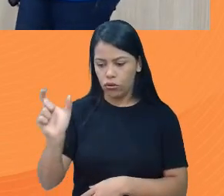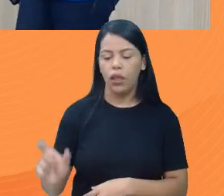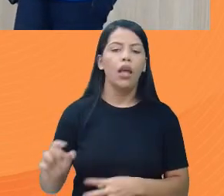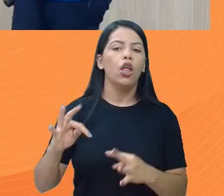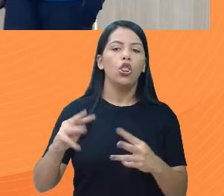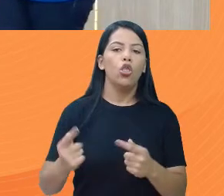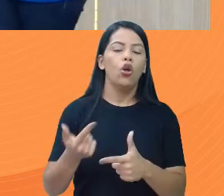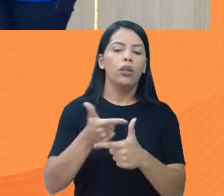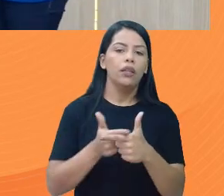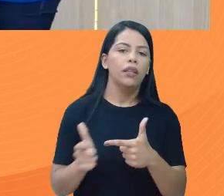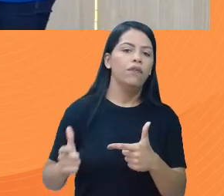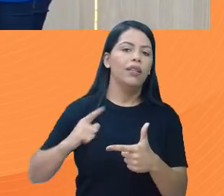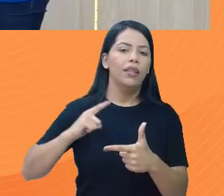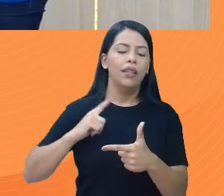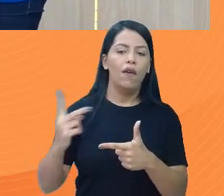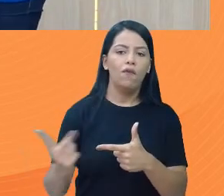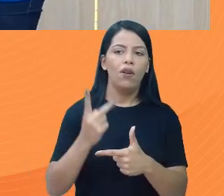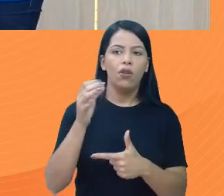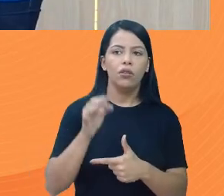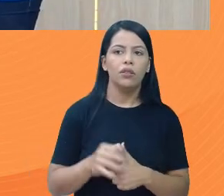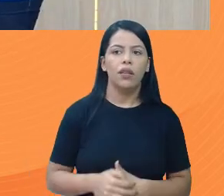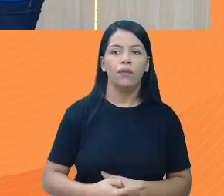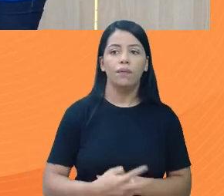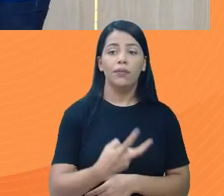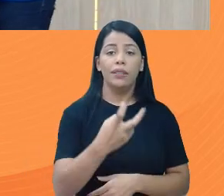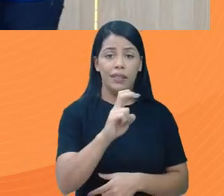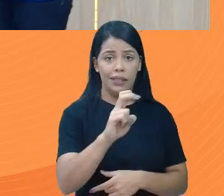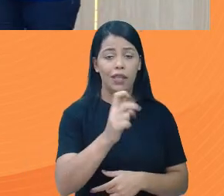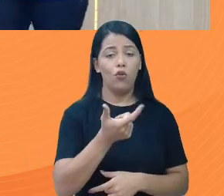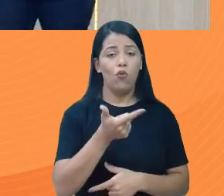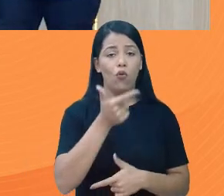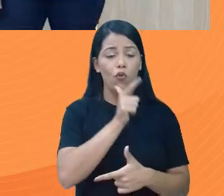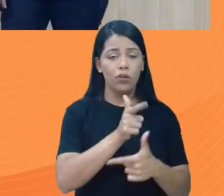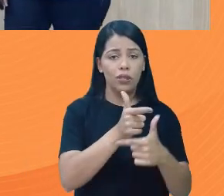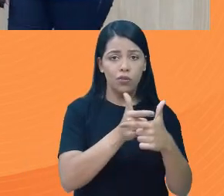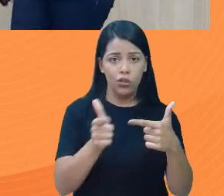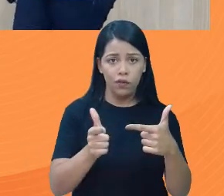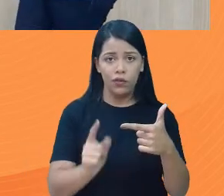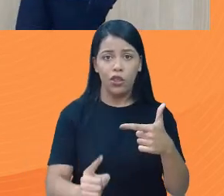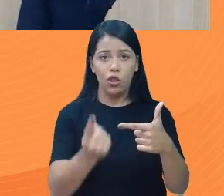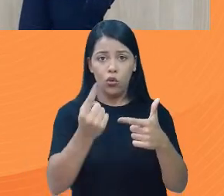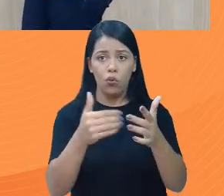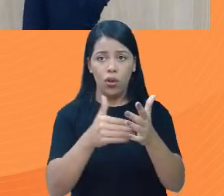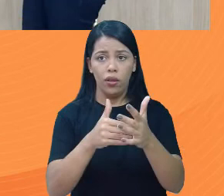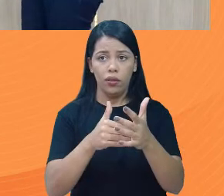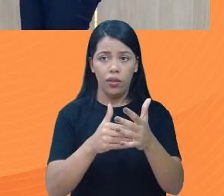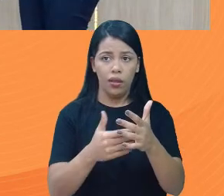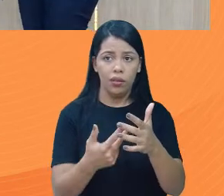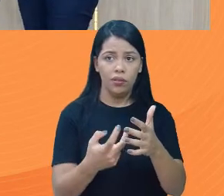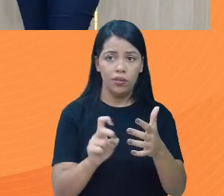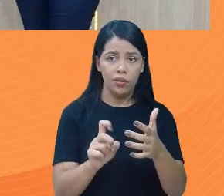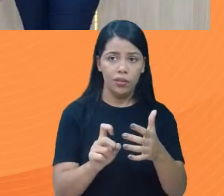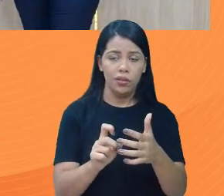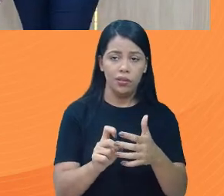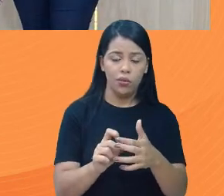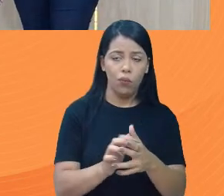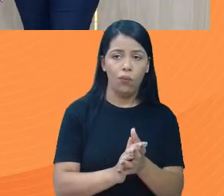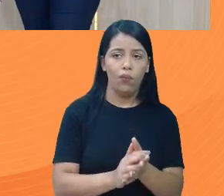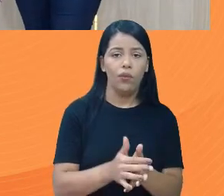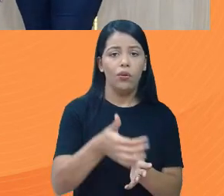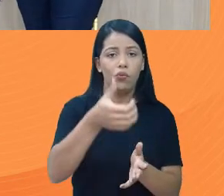exato. Então ali a gente tem, ó, o 5 divide para 1 e para 5 de maneira exata. O 6, aí a gente vê